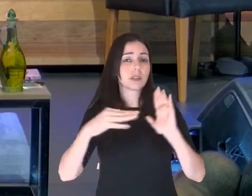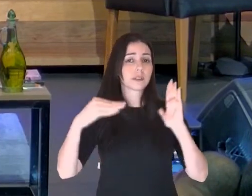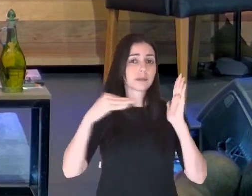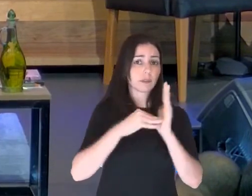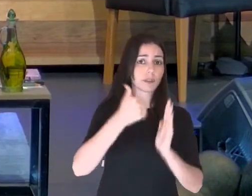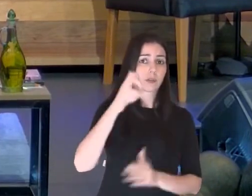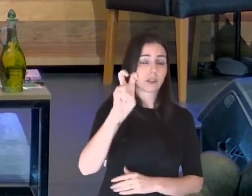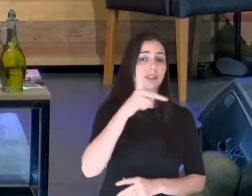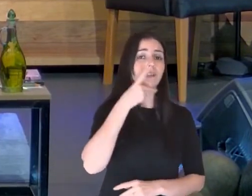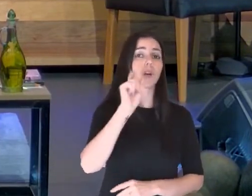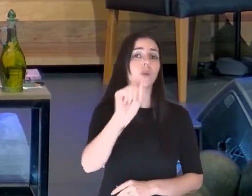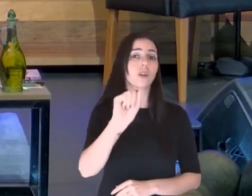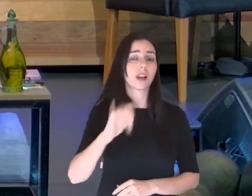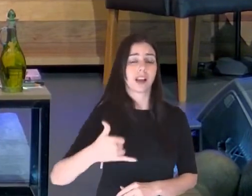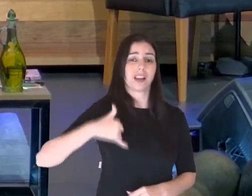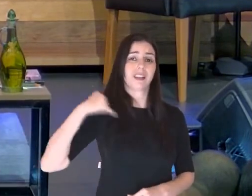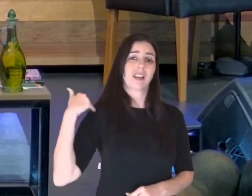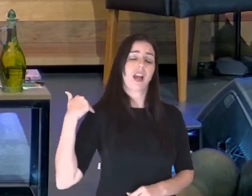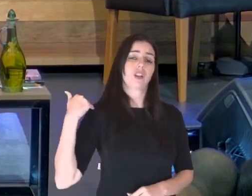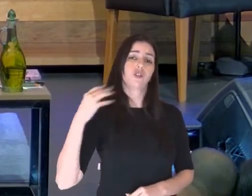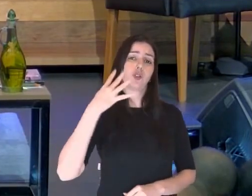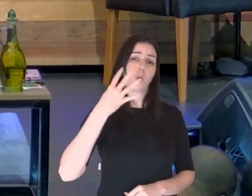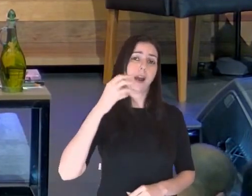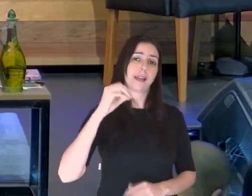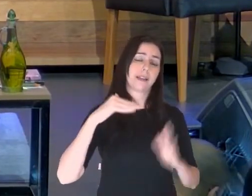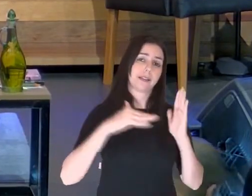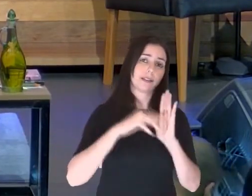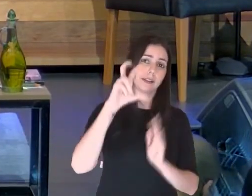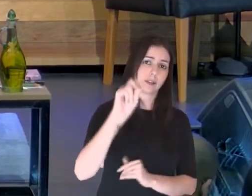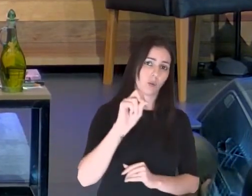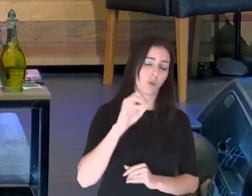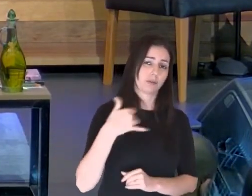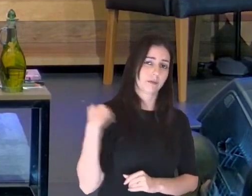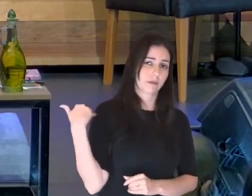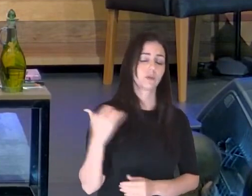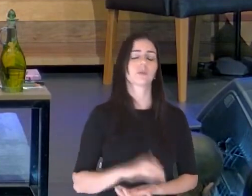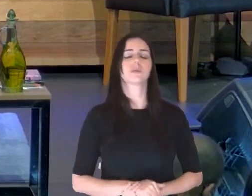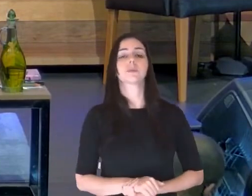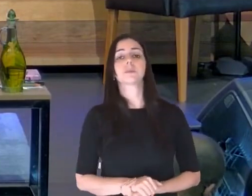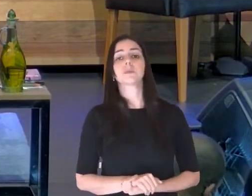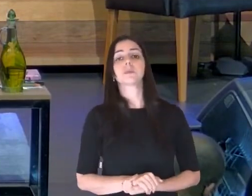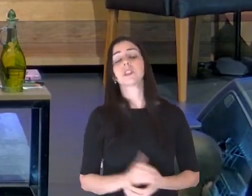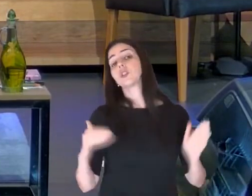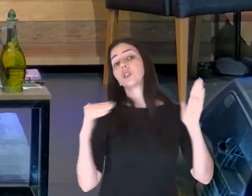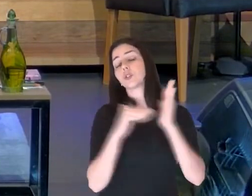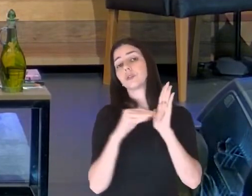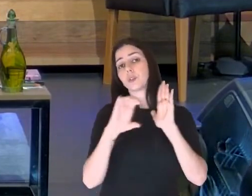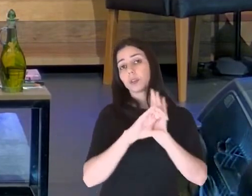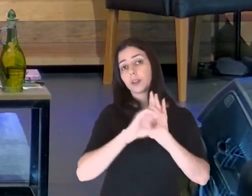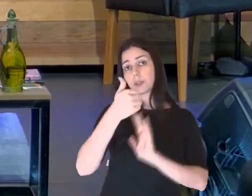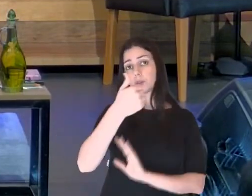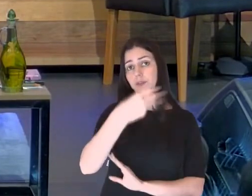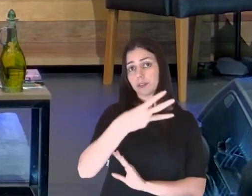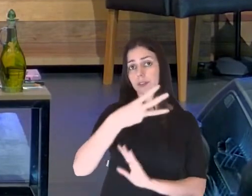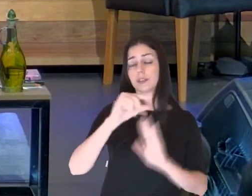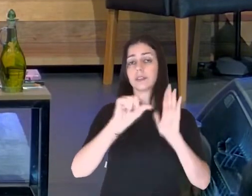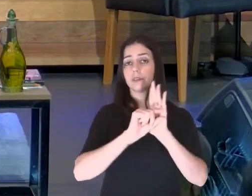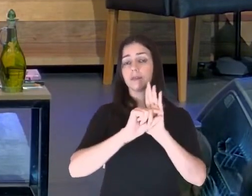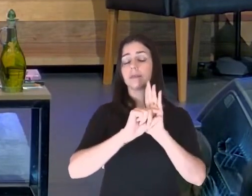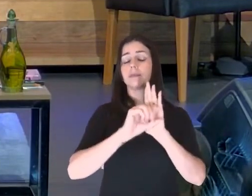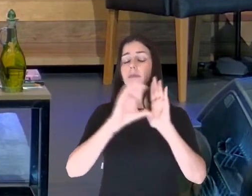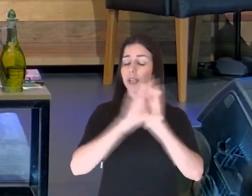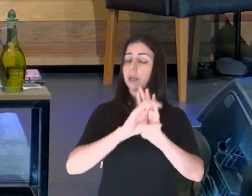vai falar da idade de 40 a 50 anos. E no final do capítulo 13 e 14,